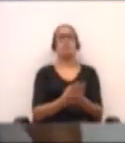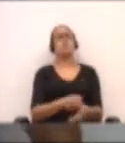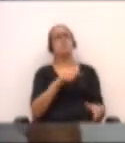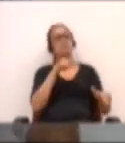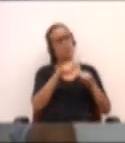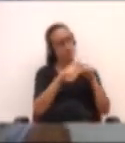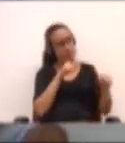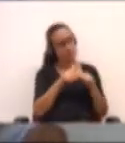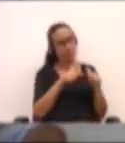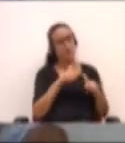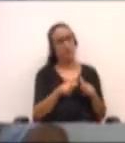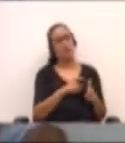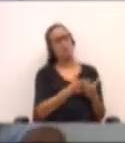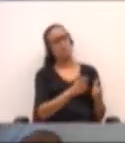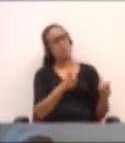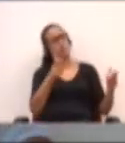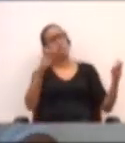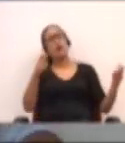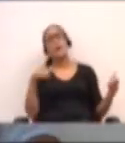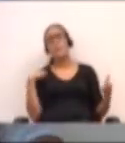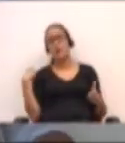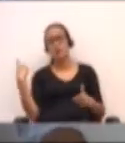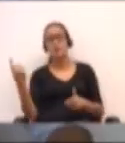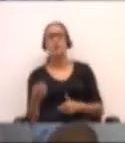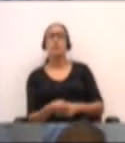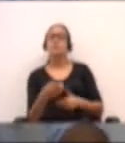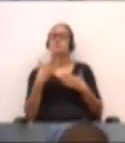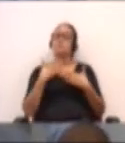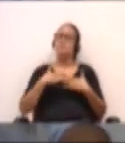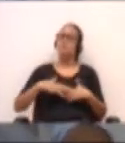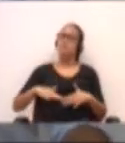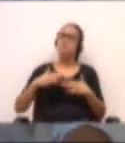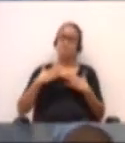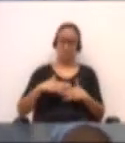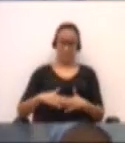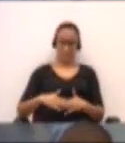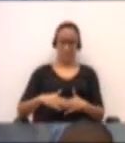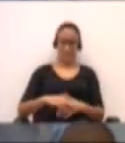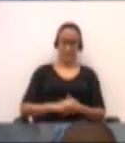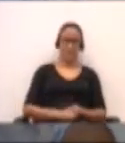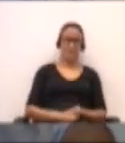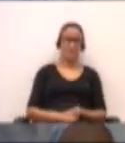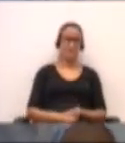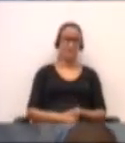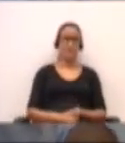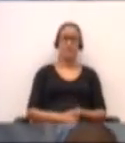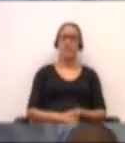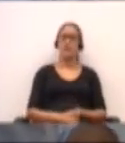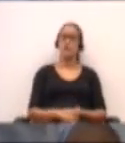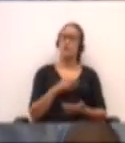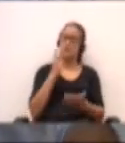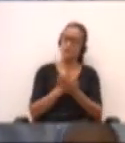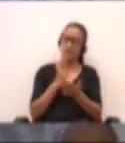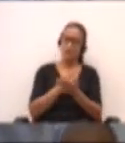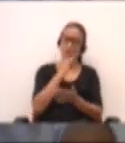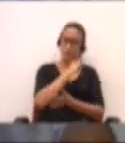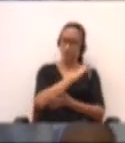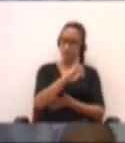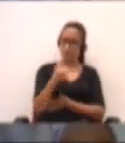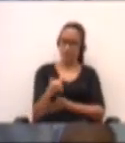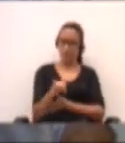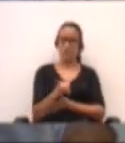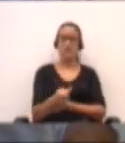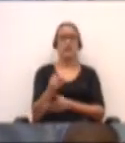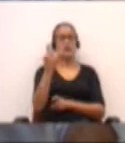alimento, para que nós da cidade possamos ter um tantinho de tranquilidade. Eu não canso de citar o grito de guerra dos